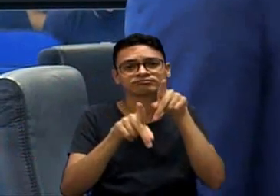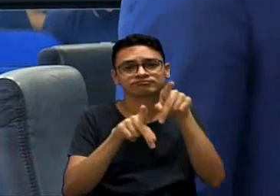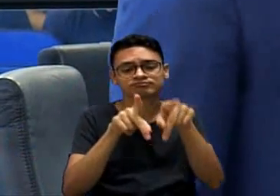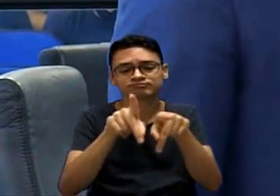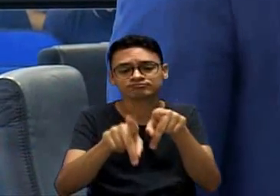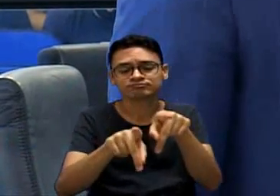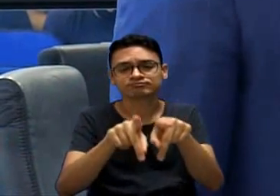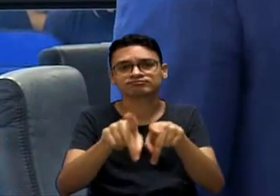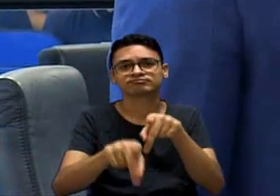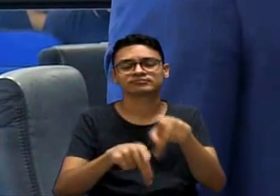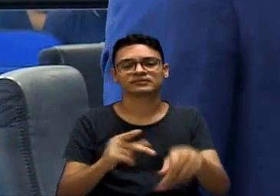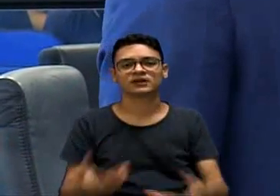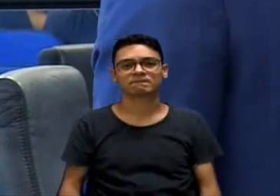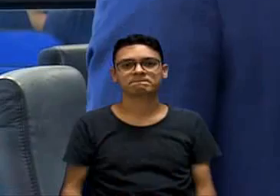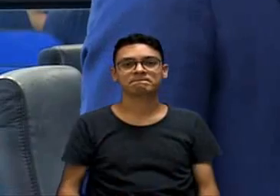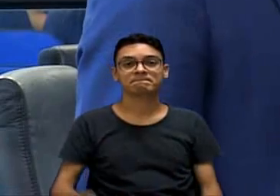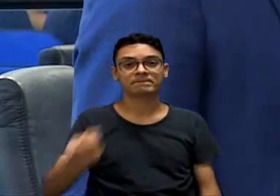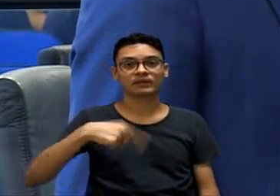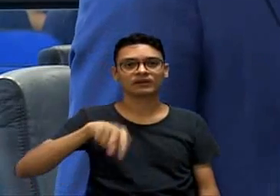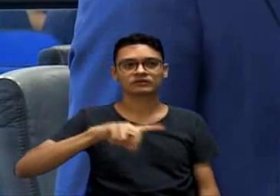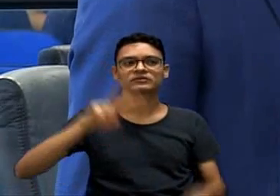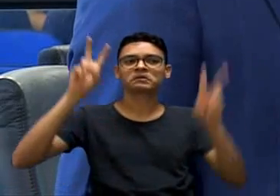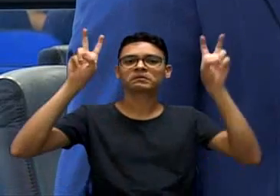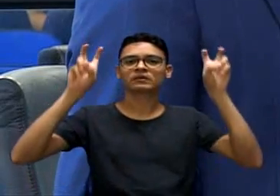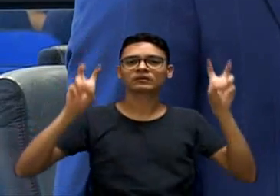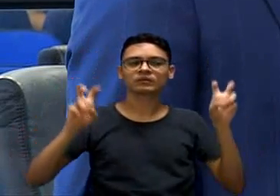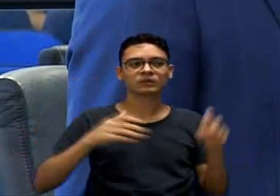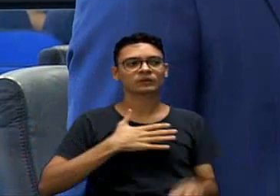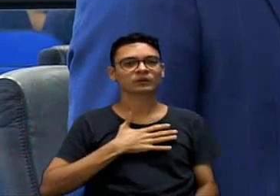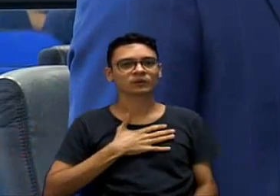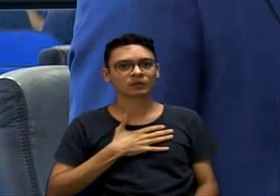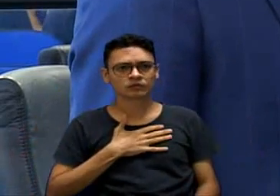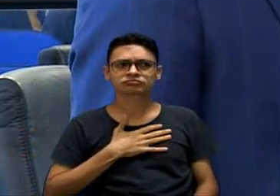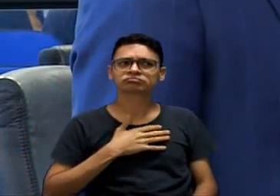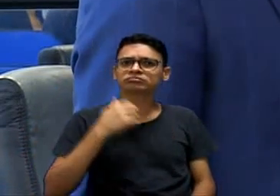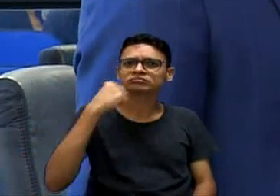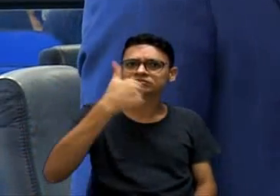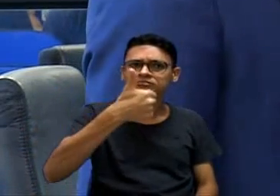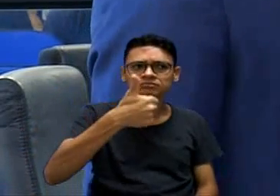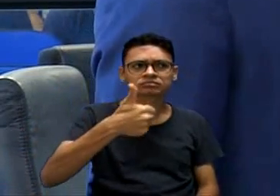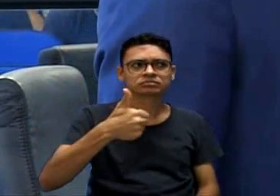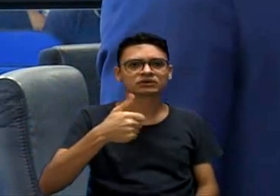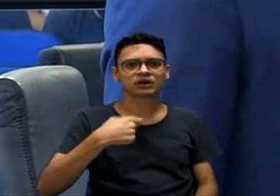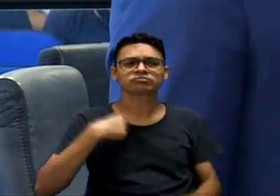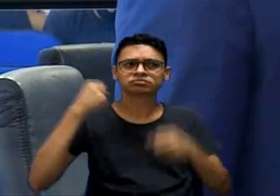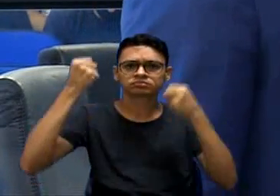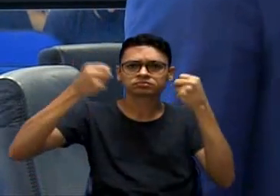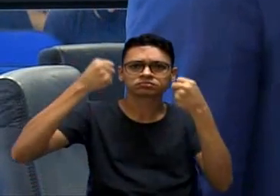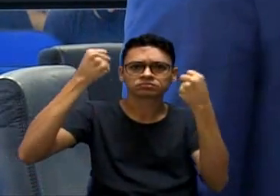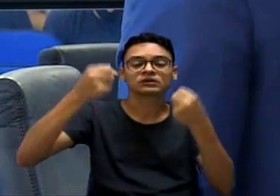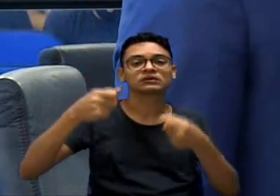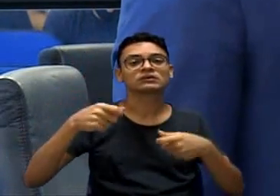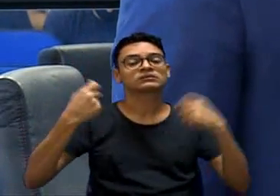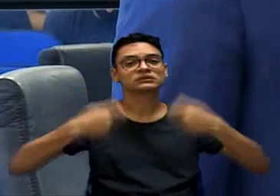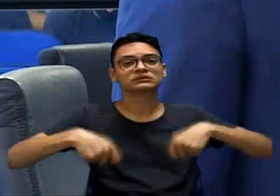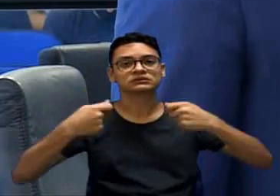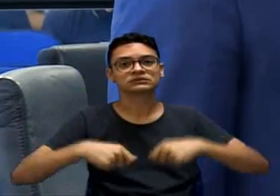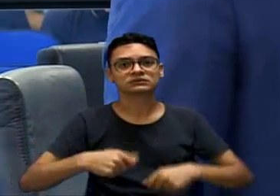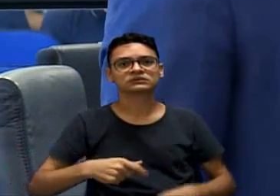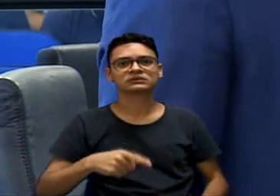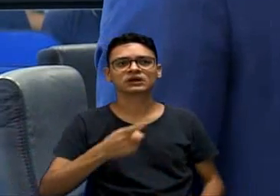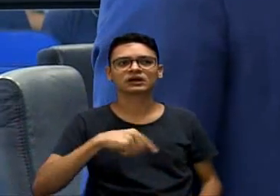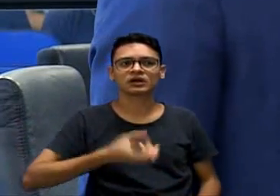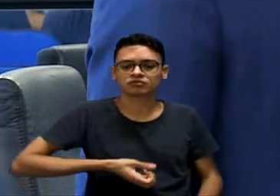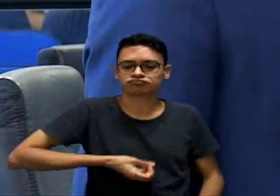E vamos defender nossos interesses, sim. Vamos continuar mostrando demonstrando